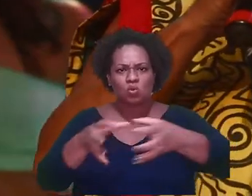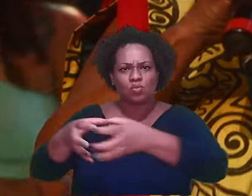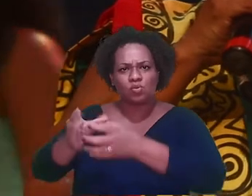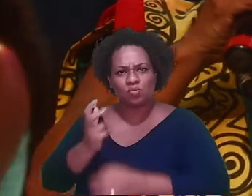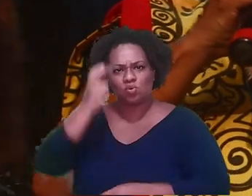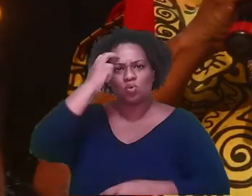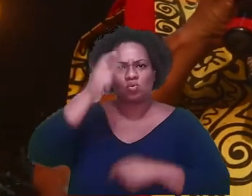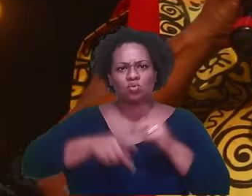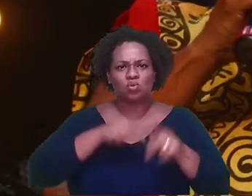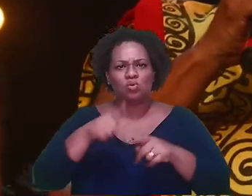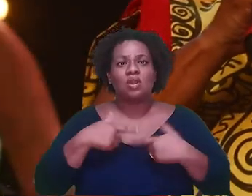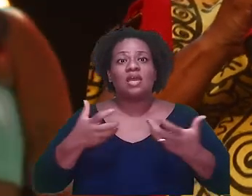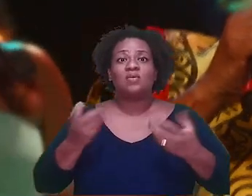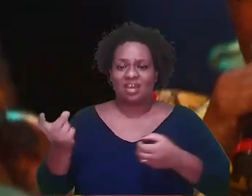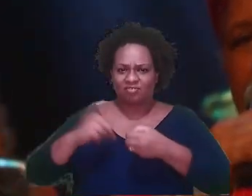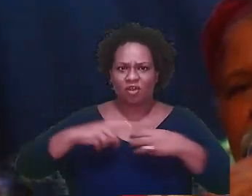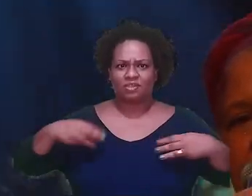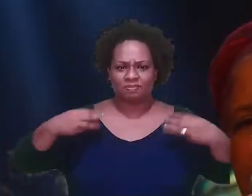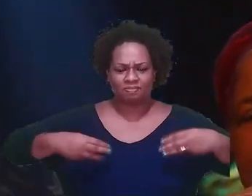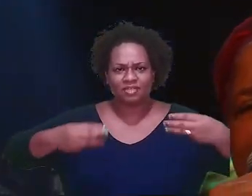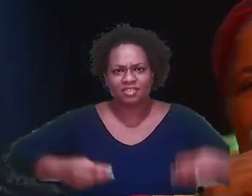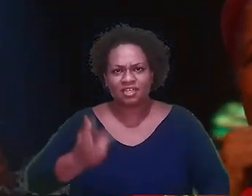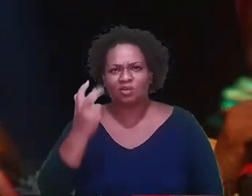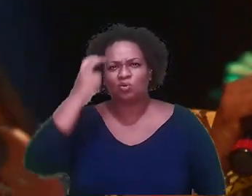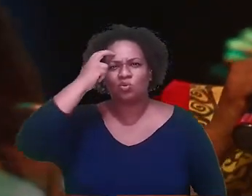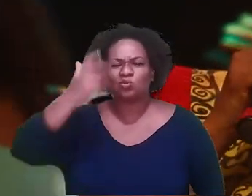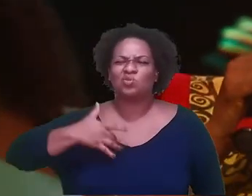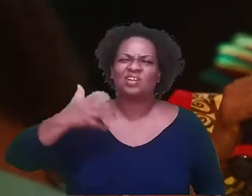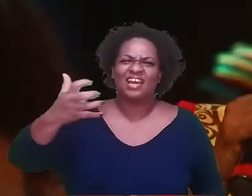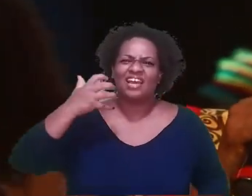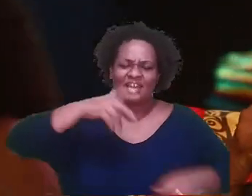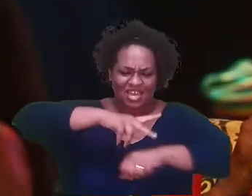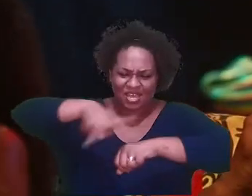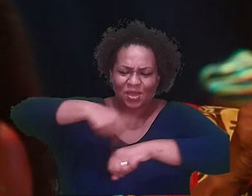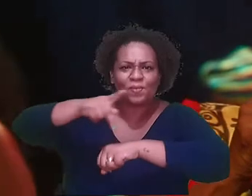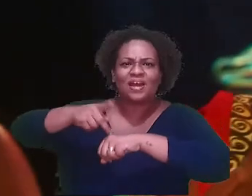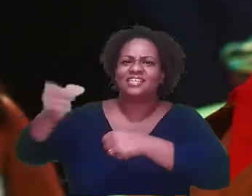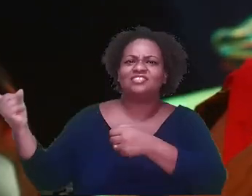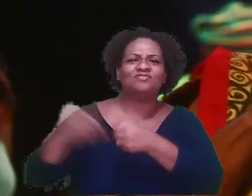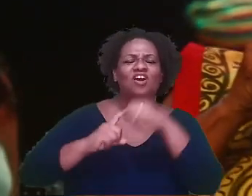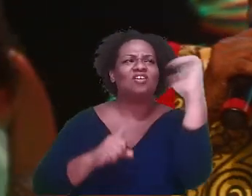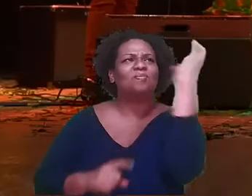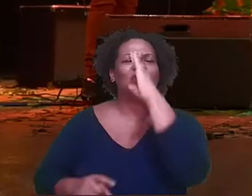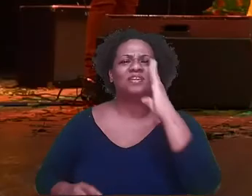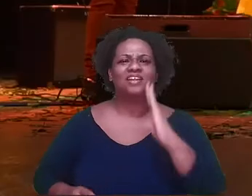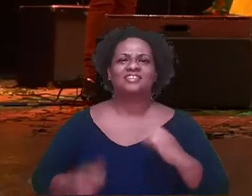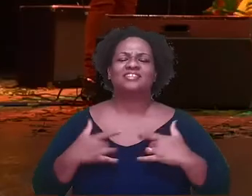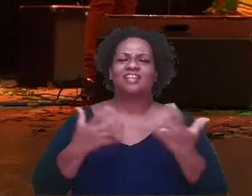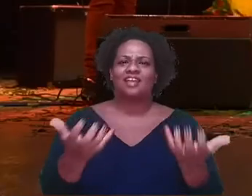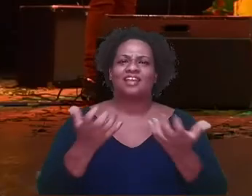Eu quero meu Ministério da Cultura de volta. E eu quero meu país de volta.